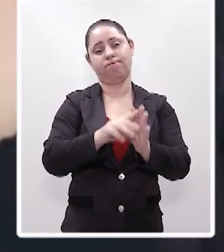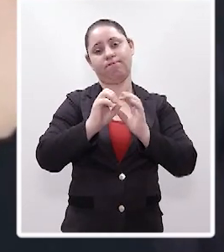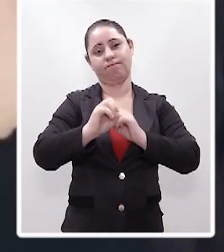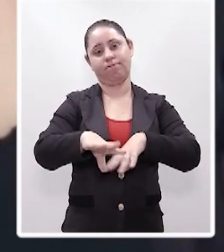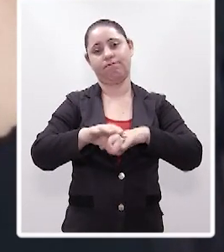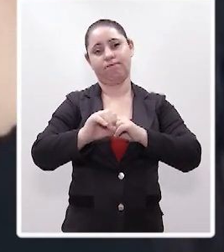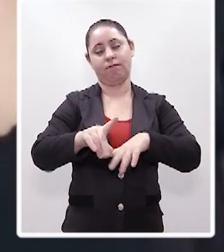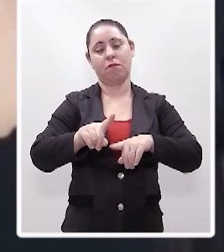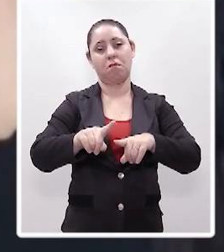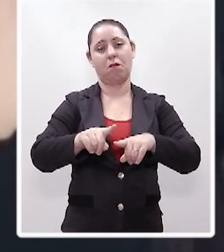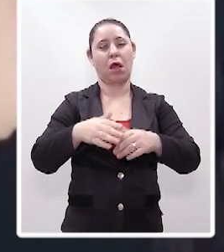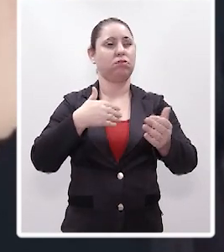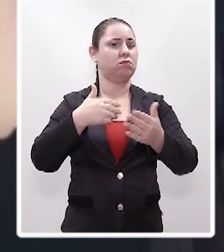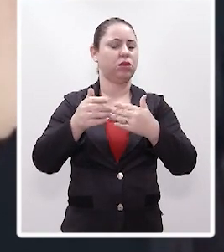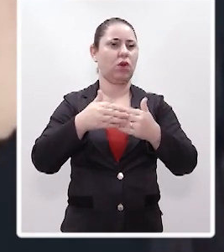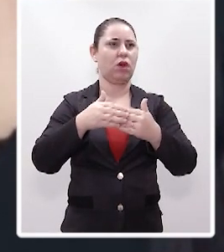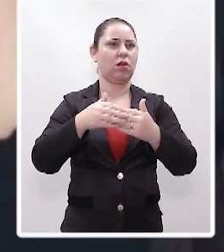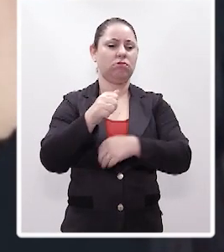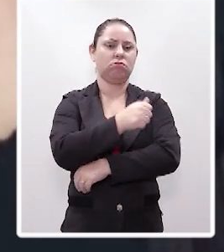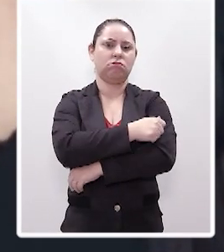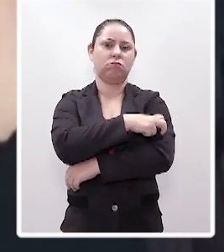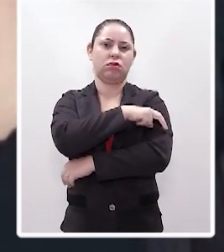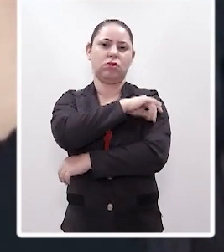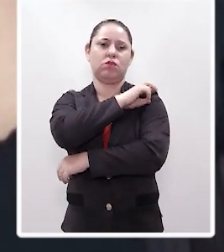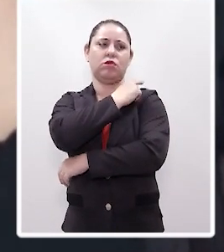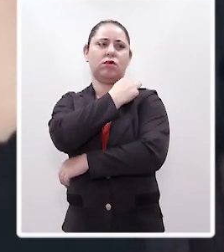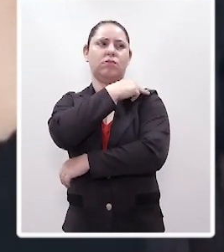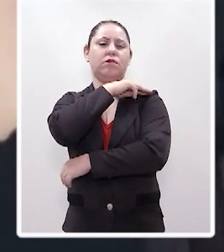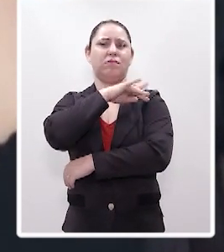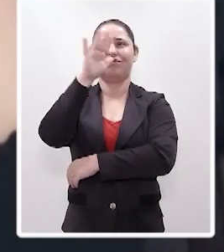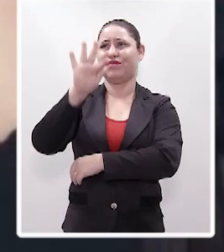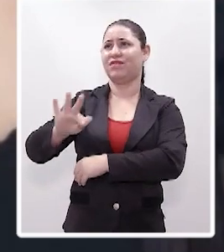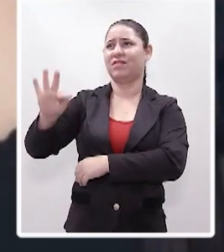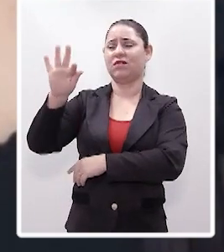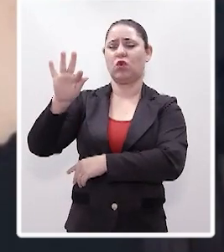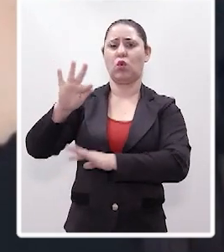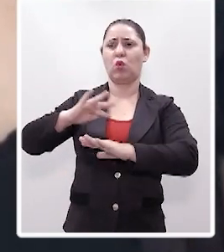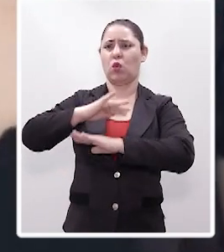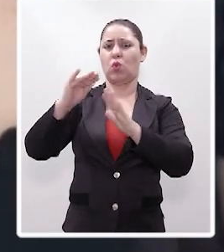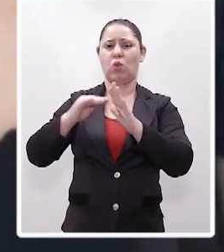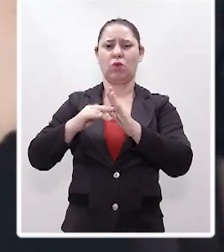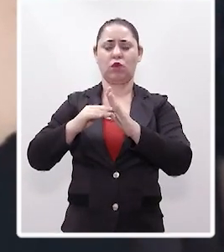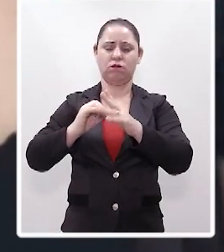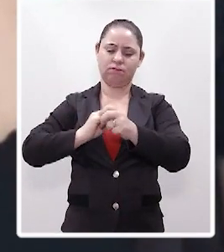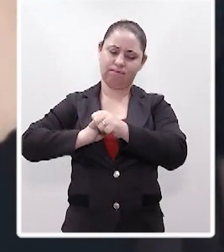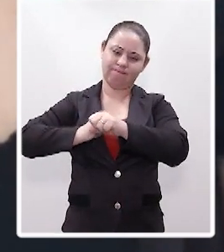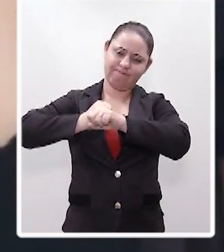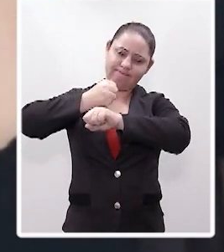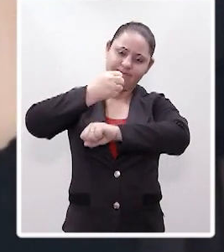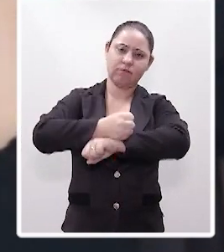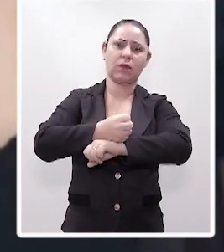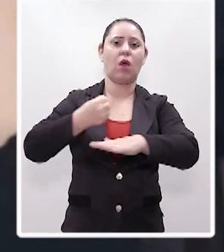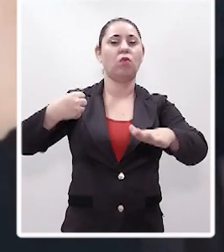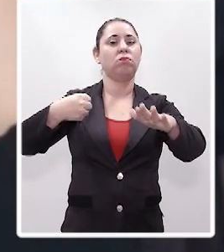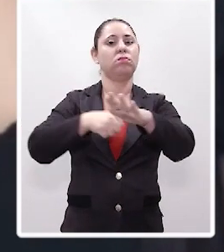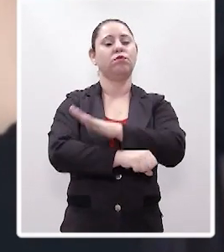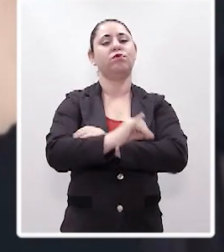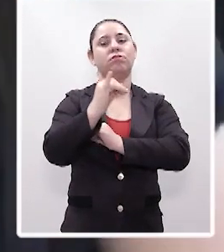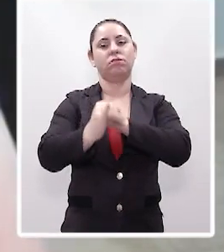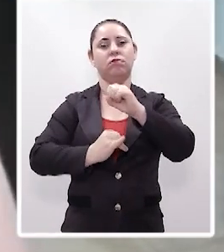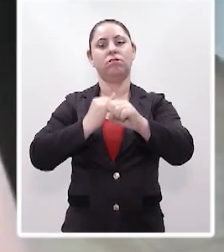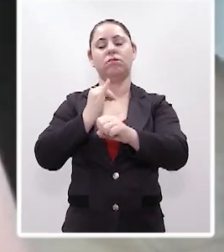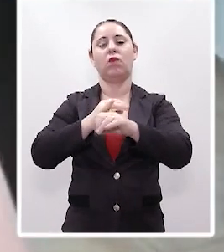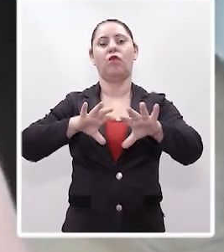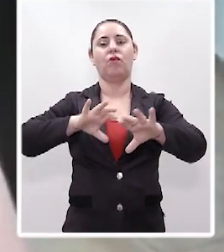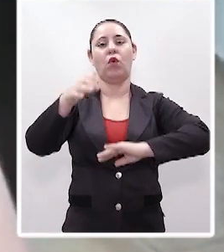Mas independente da etapa, né, todo mundo enfrentou esse desafio da inclusão digital,